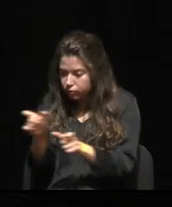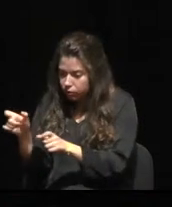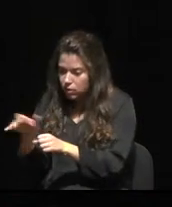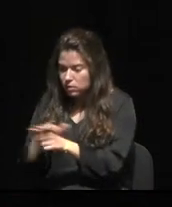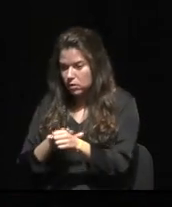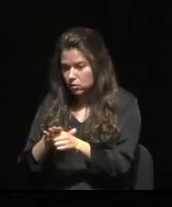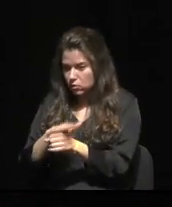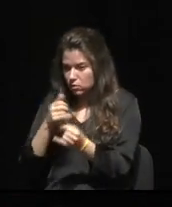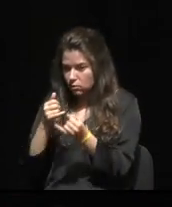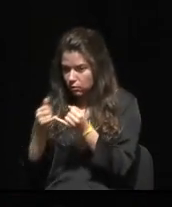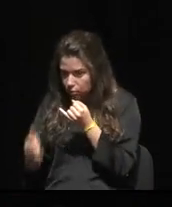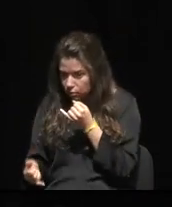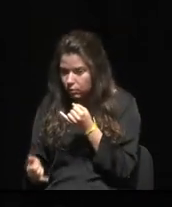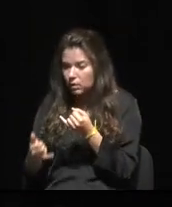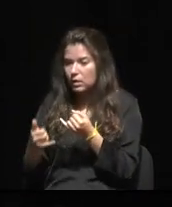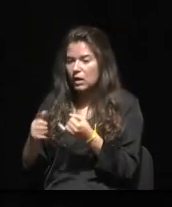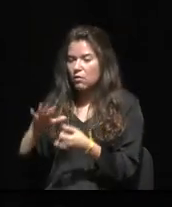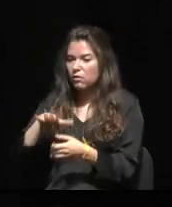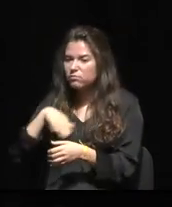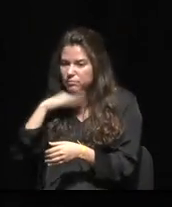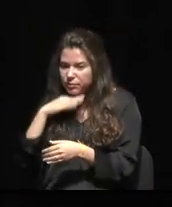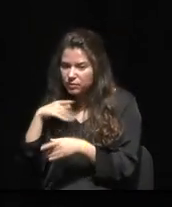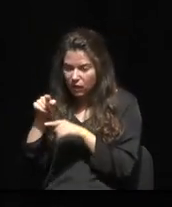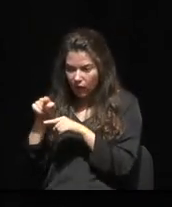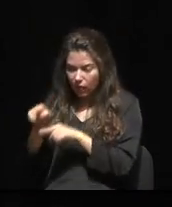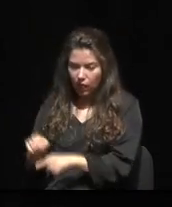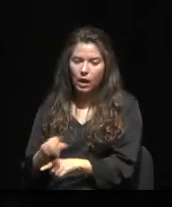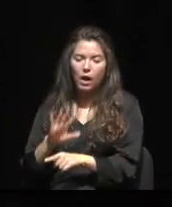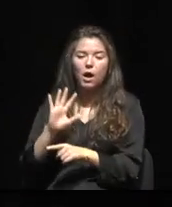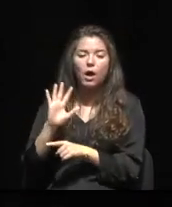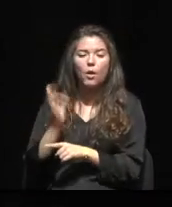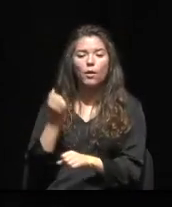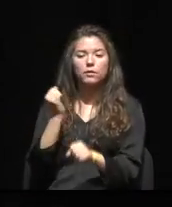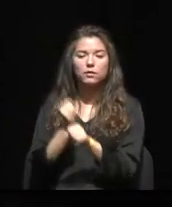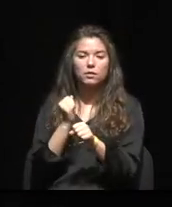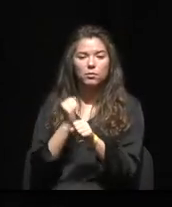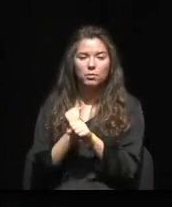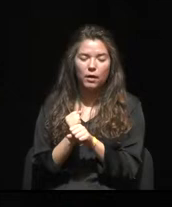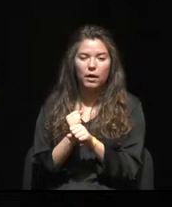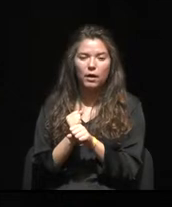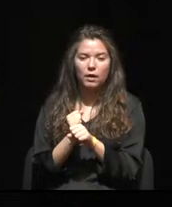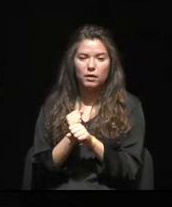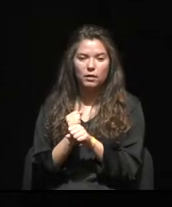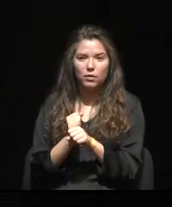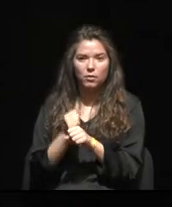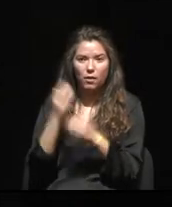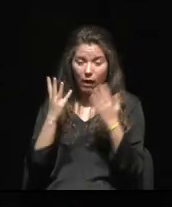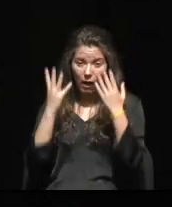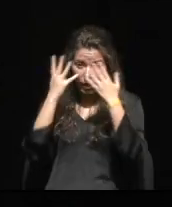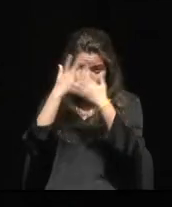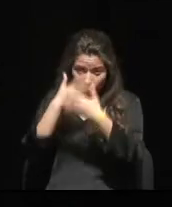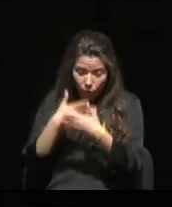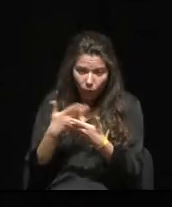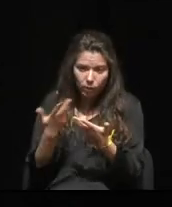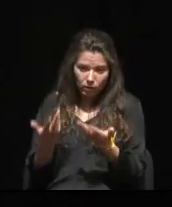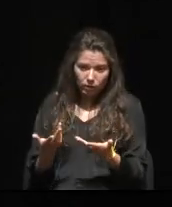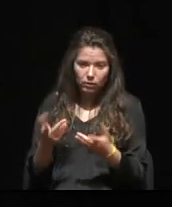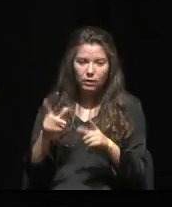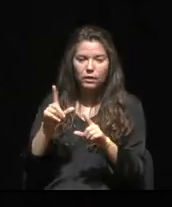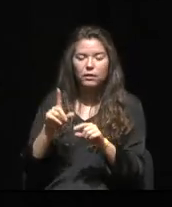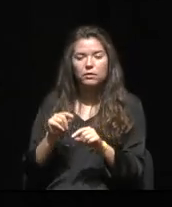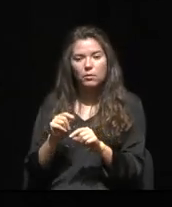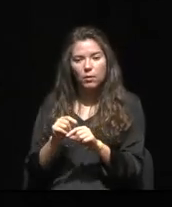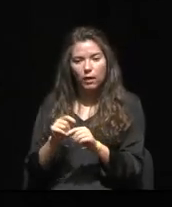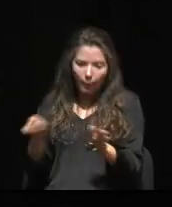situações de risco e de insalubridade quando trabalham expostos às intempéries em horário noturno quando sentem a